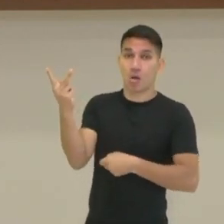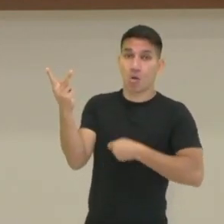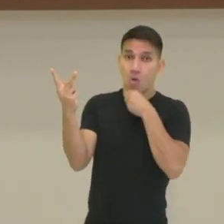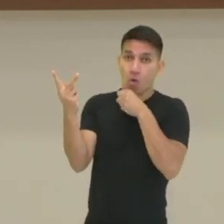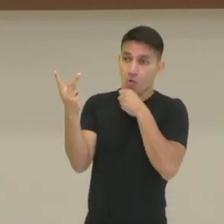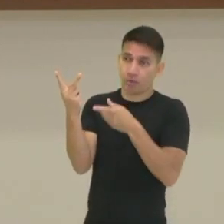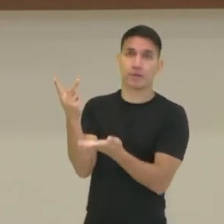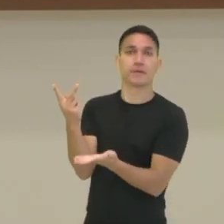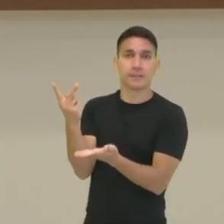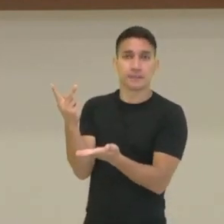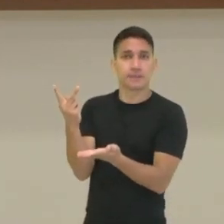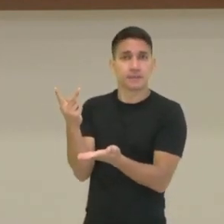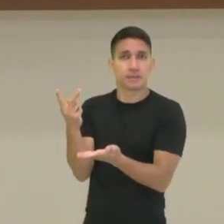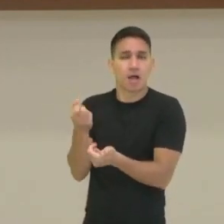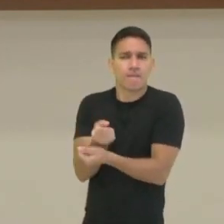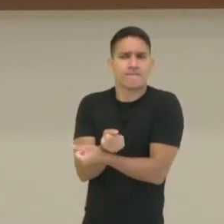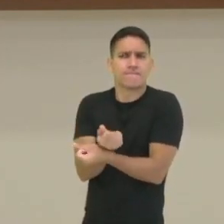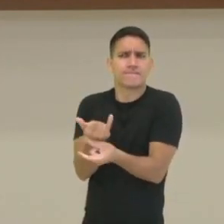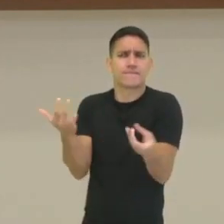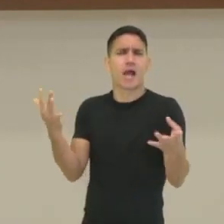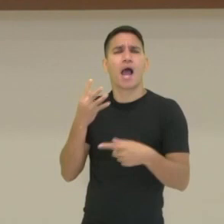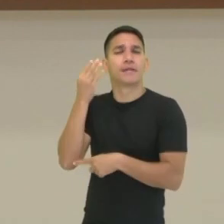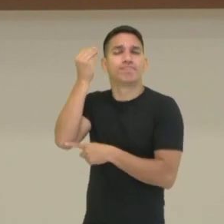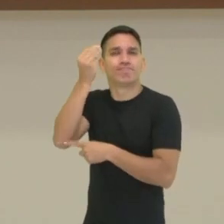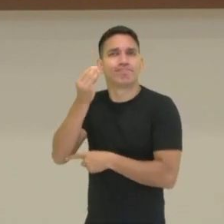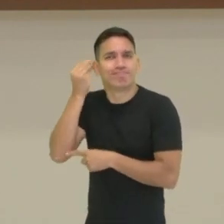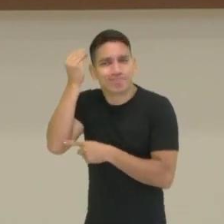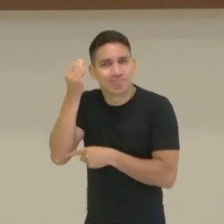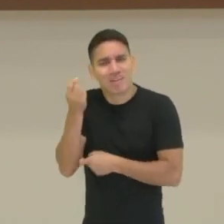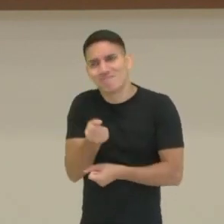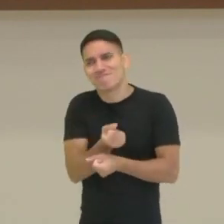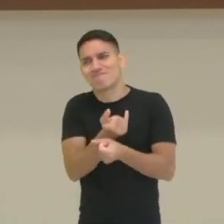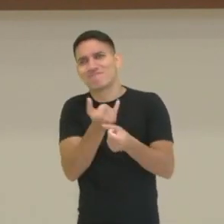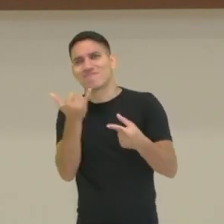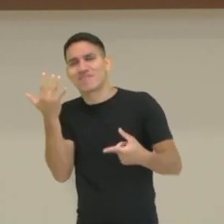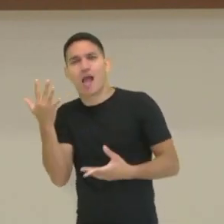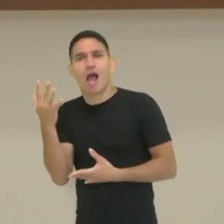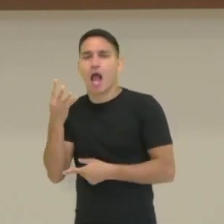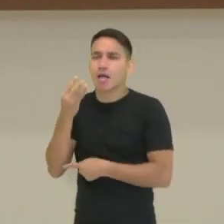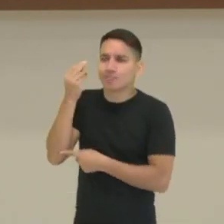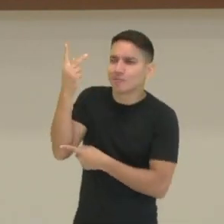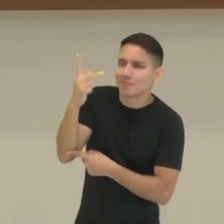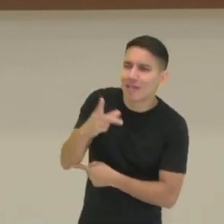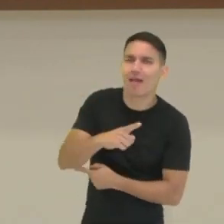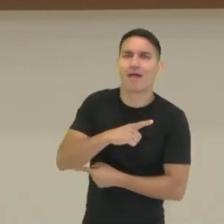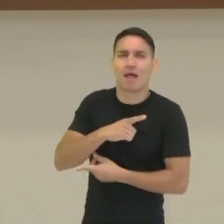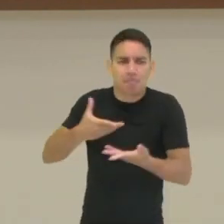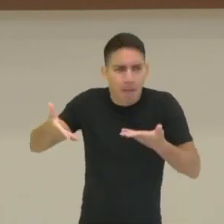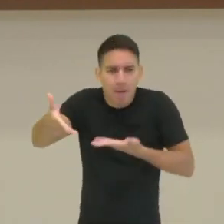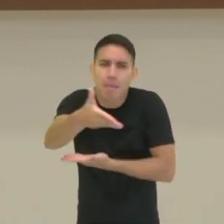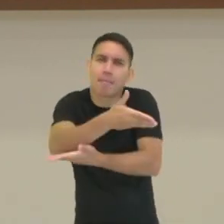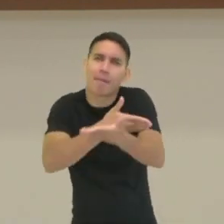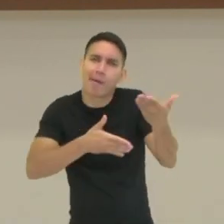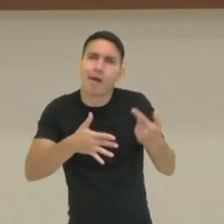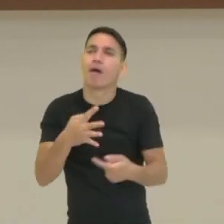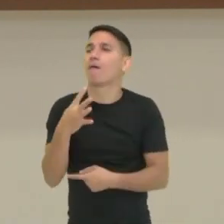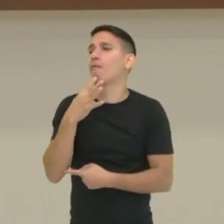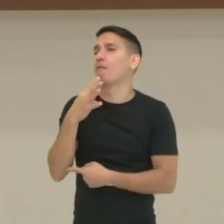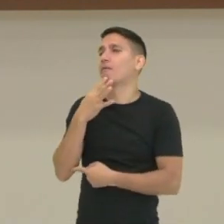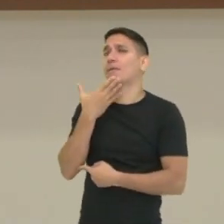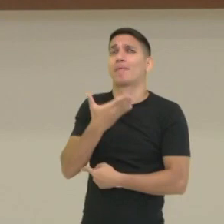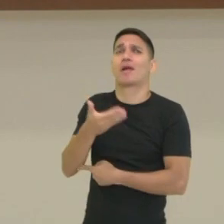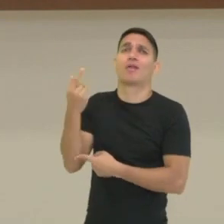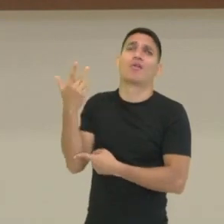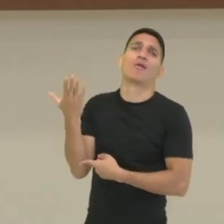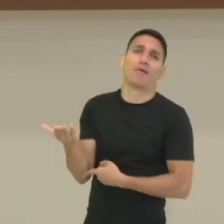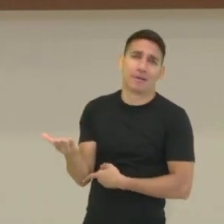idosos. Quantas experiências, quantas vivências. E assim nós vamos conhecer melhor